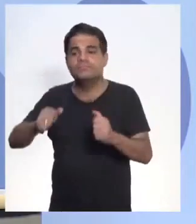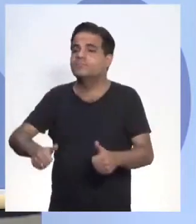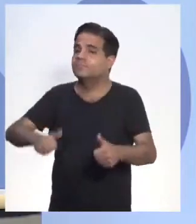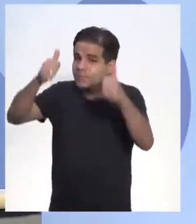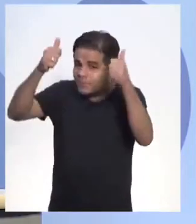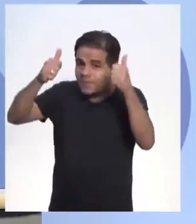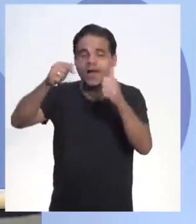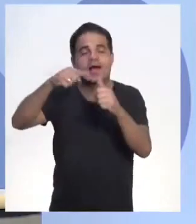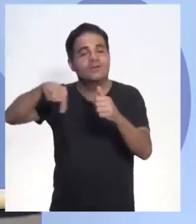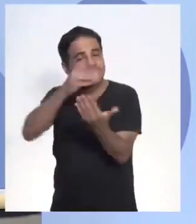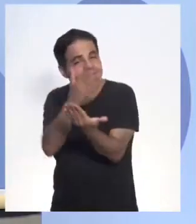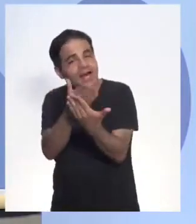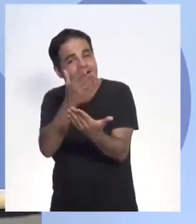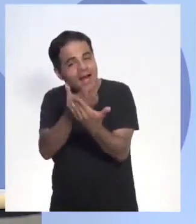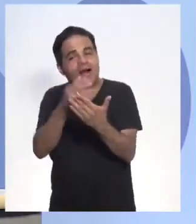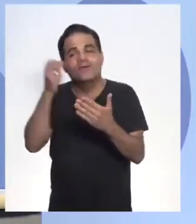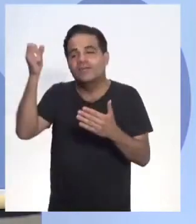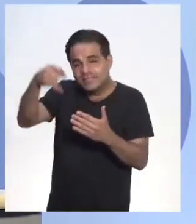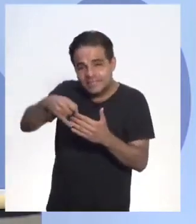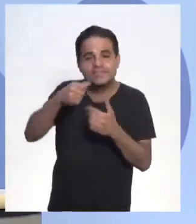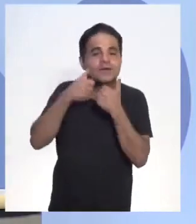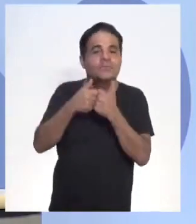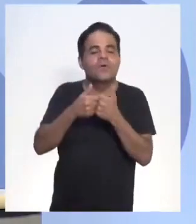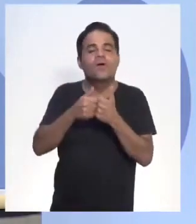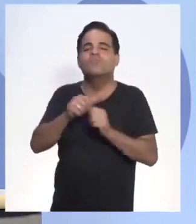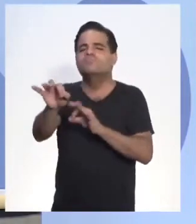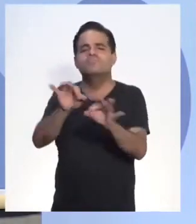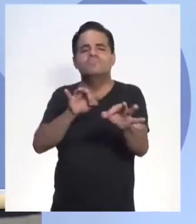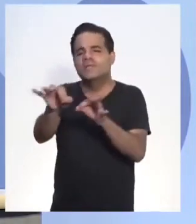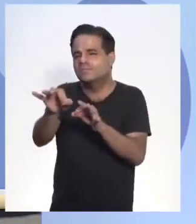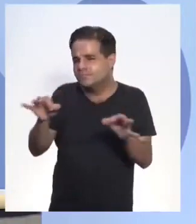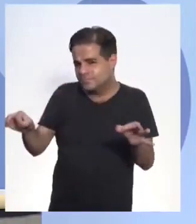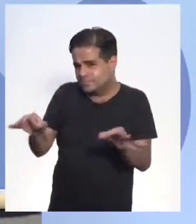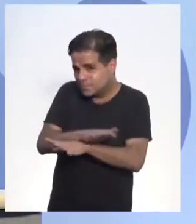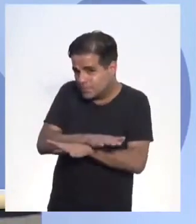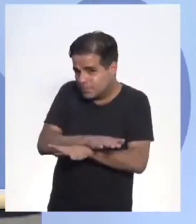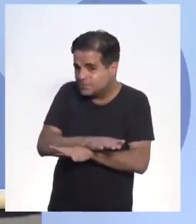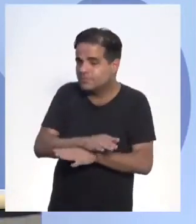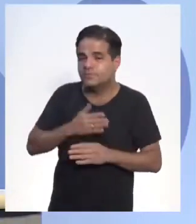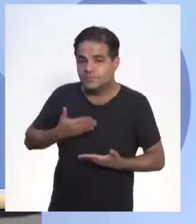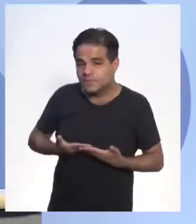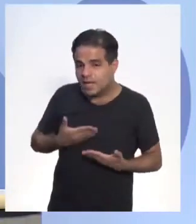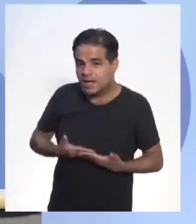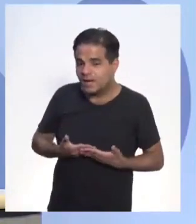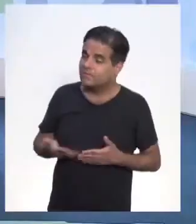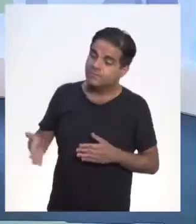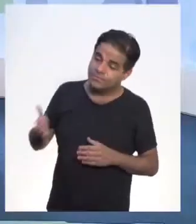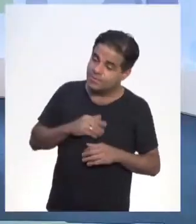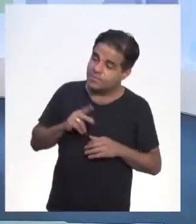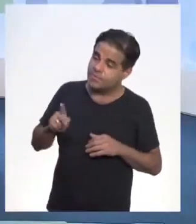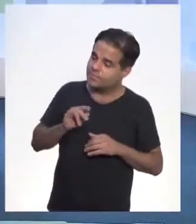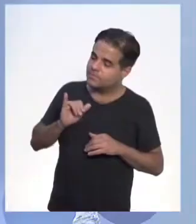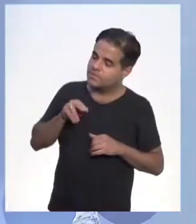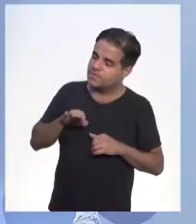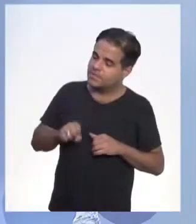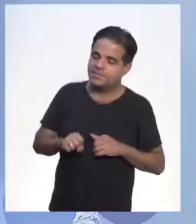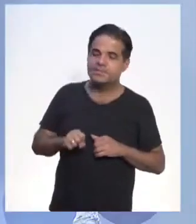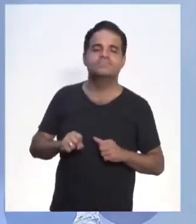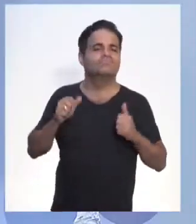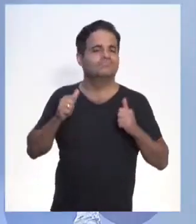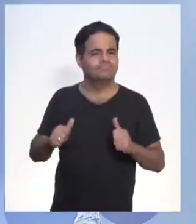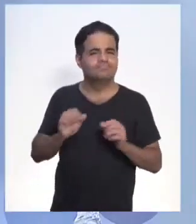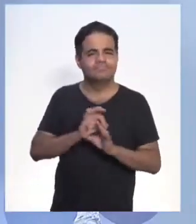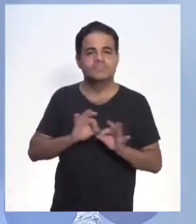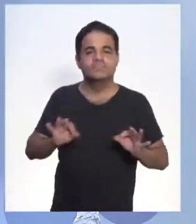a nossa aula sempre, ok? E aí, preparados para a aula de hoje? Vamos lá, professora Inês? Ok, muito